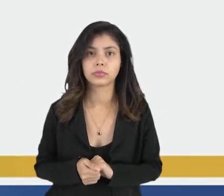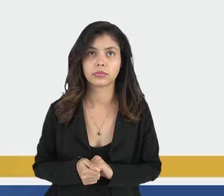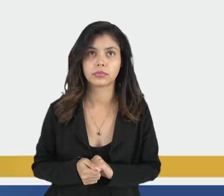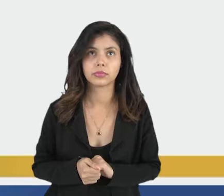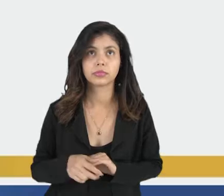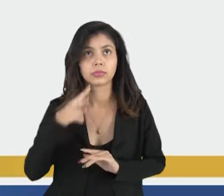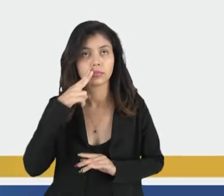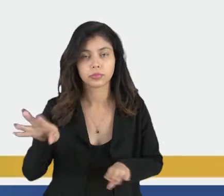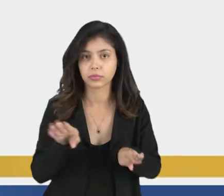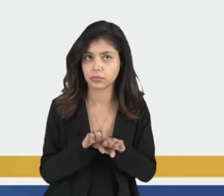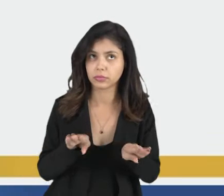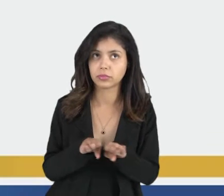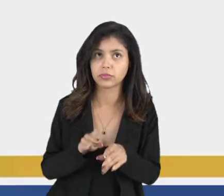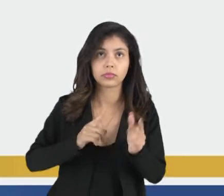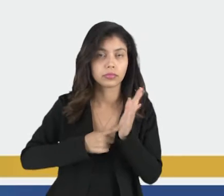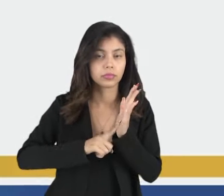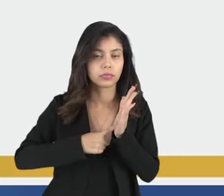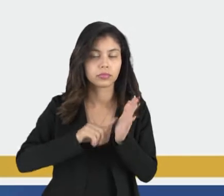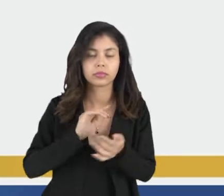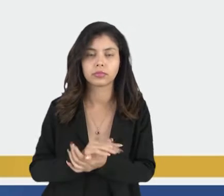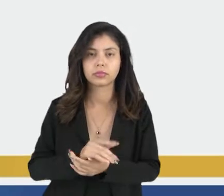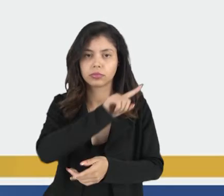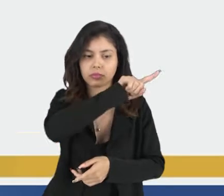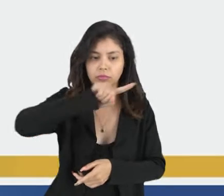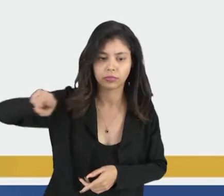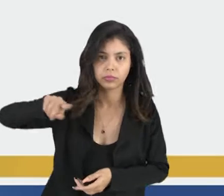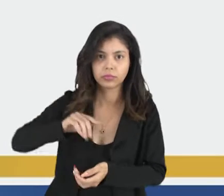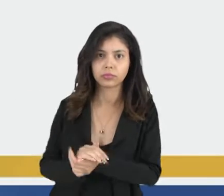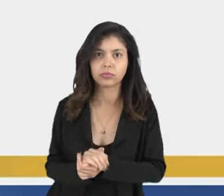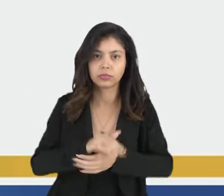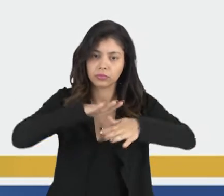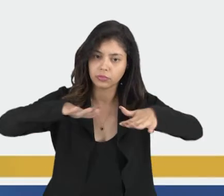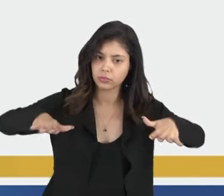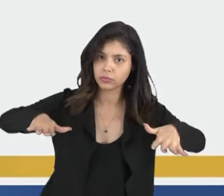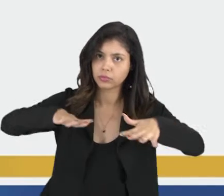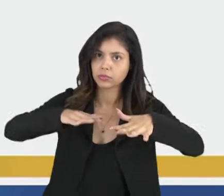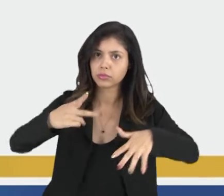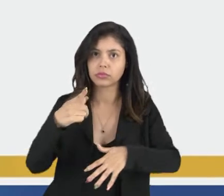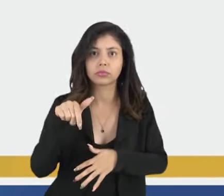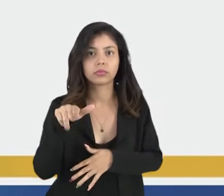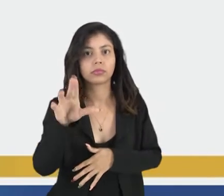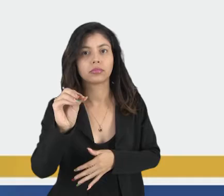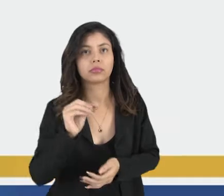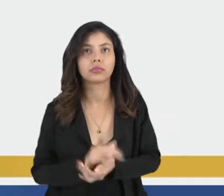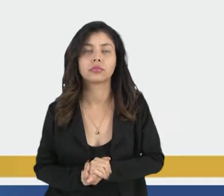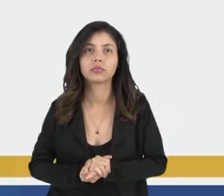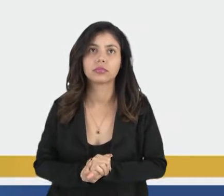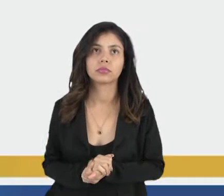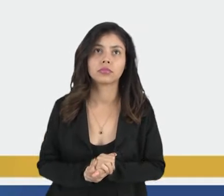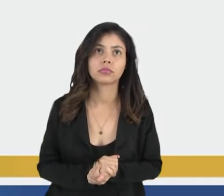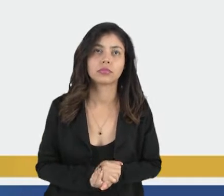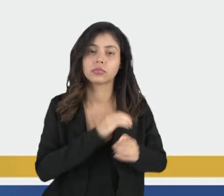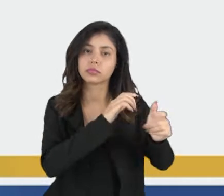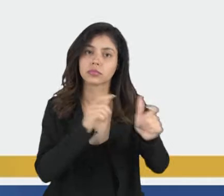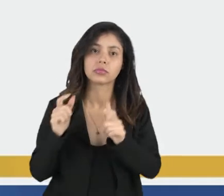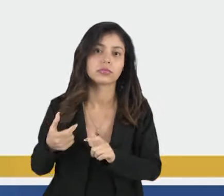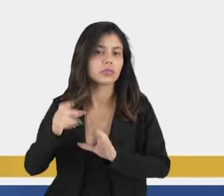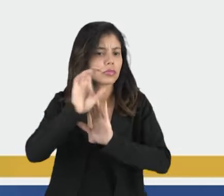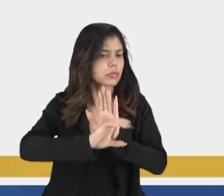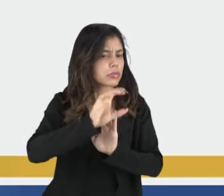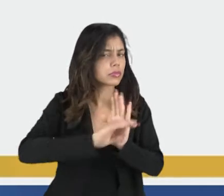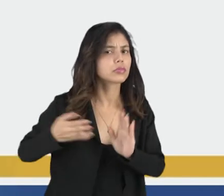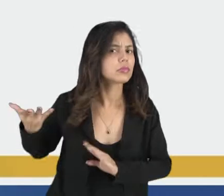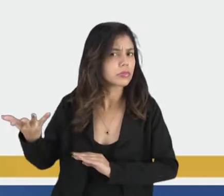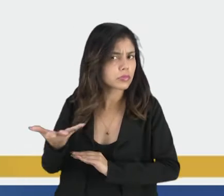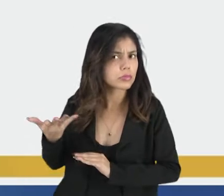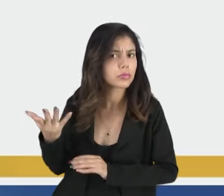Veja também o ponto, a reta, o plano e o espaço. Conceitos